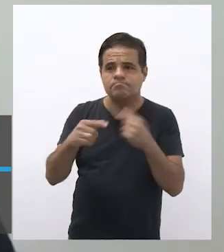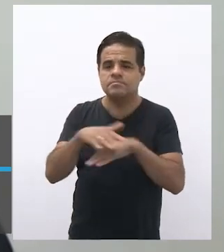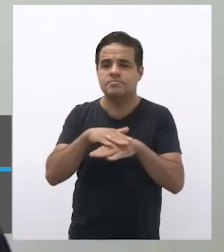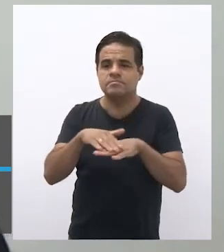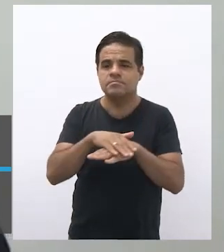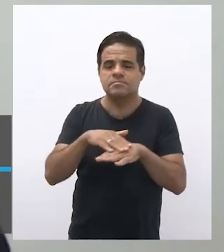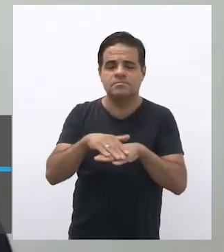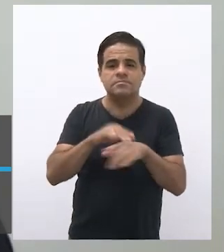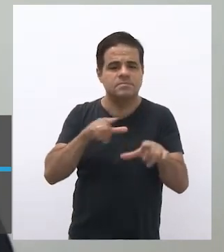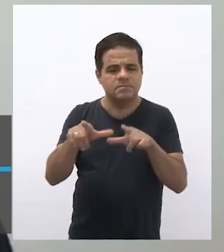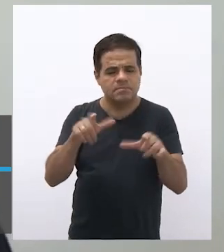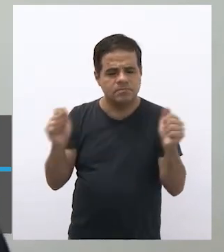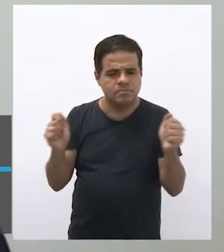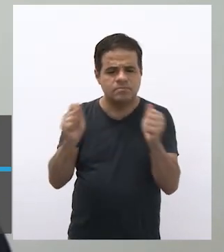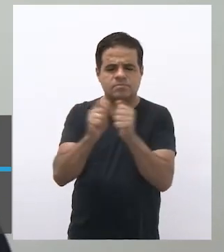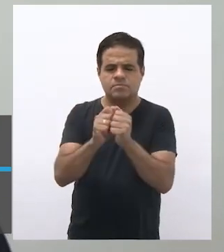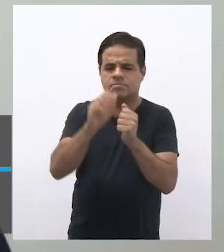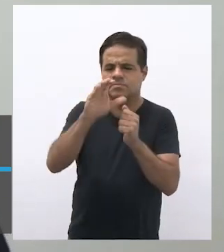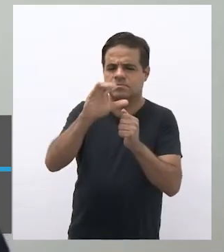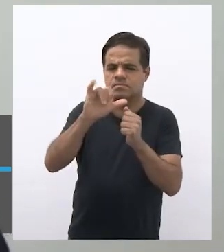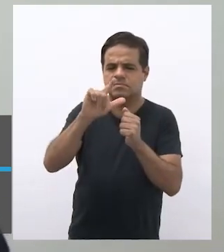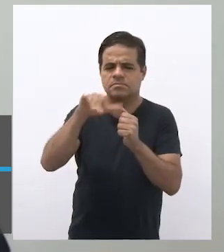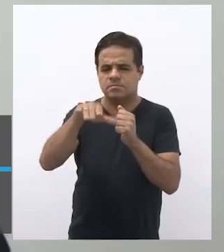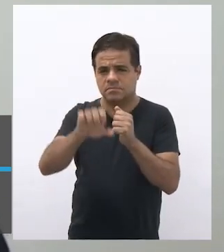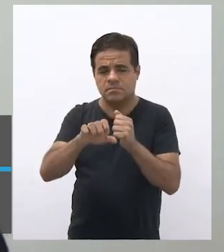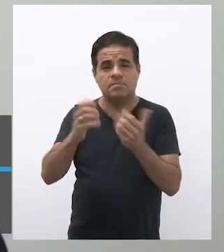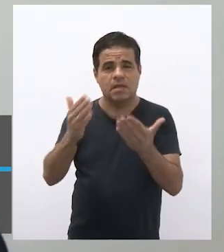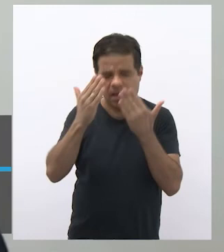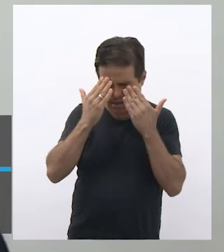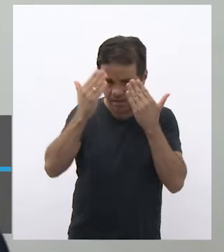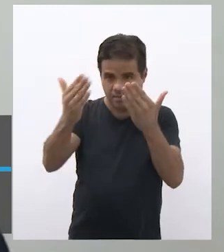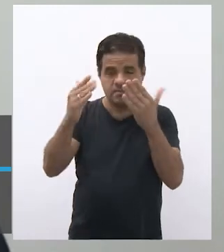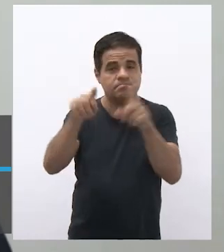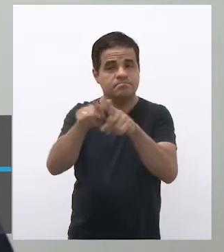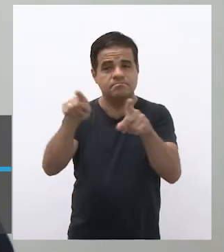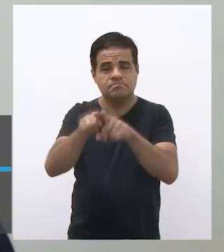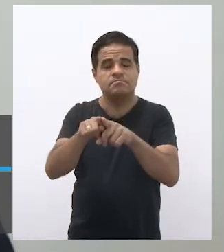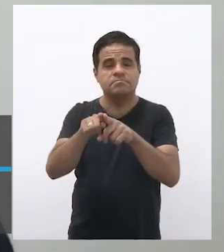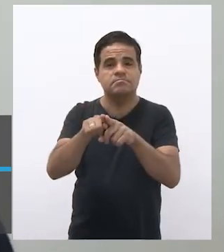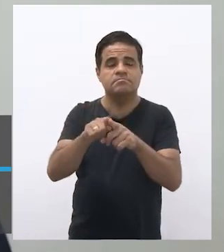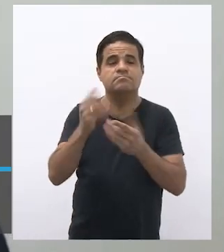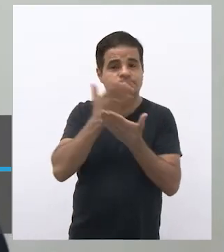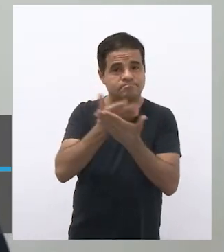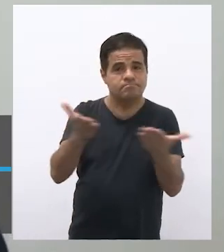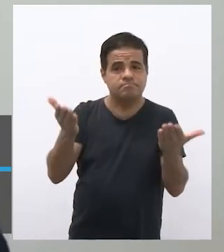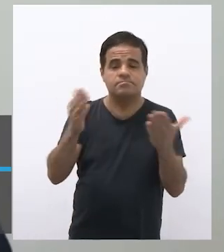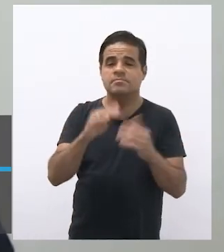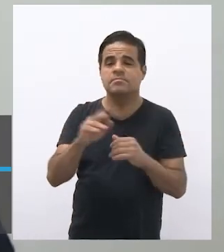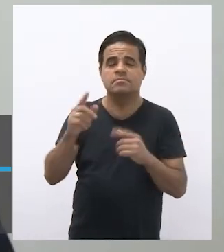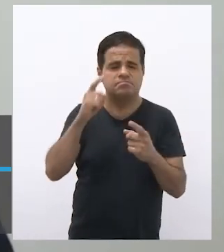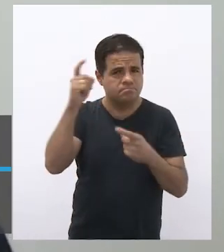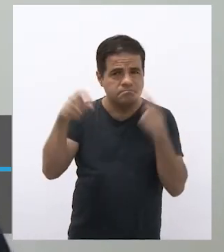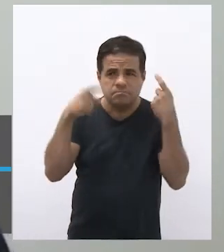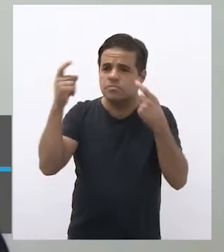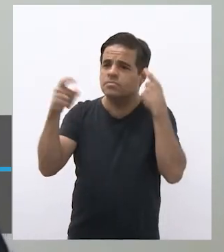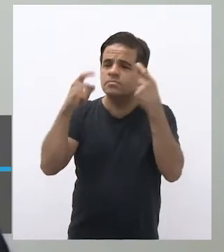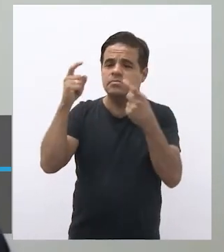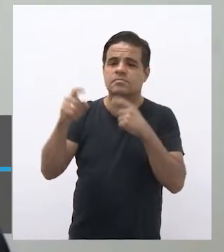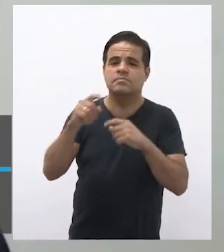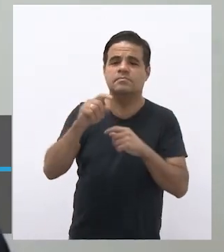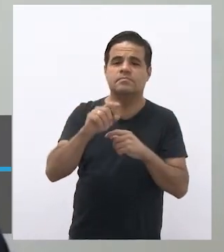com Silene. Queria agradecer também, além disso, a preocupação da